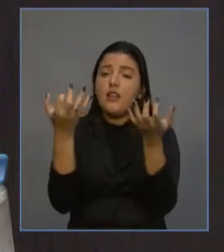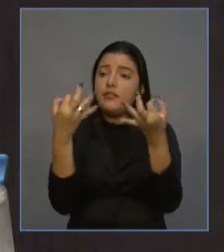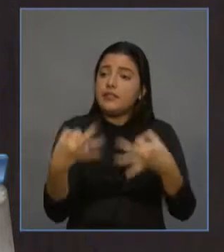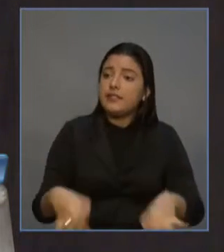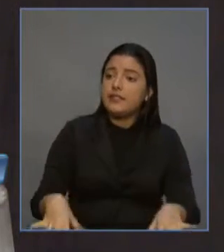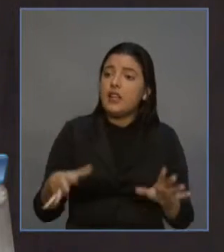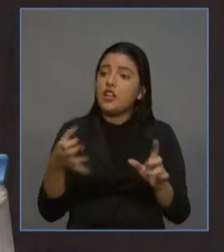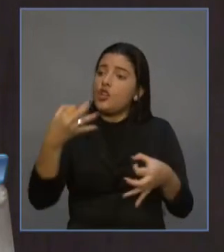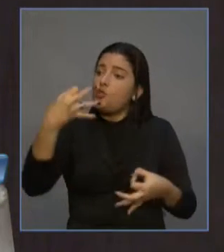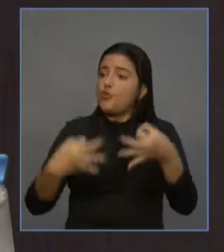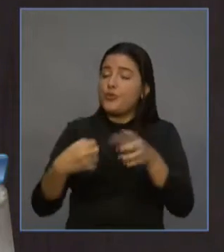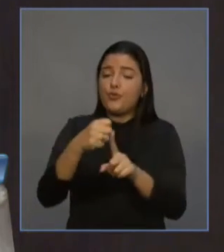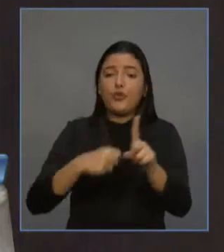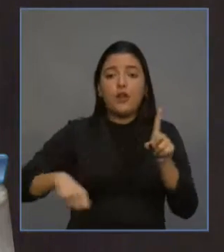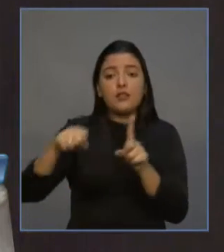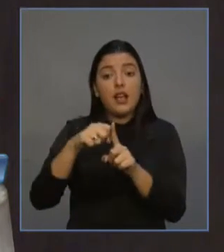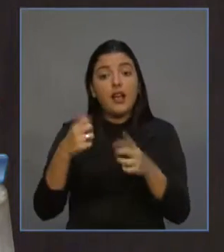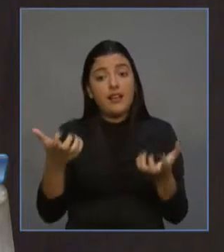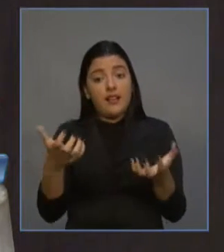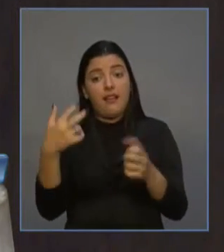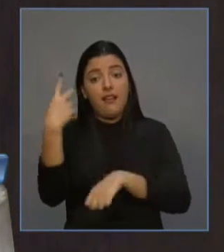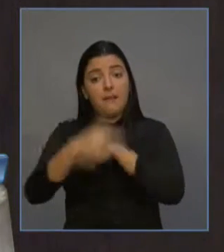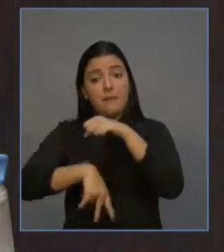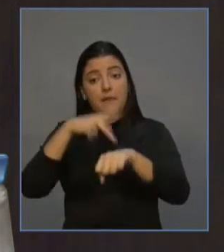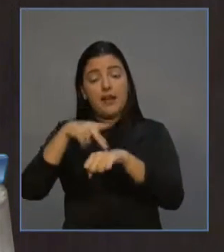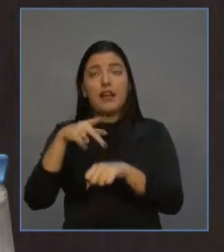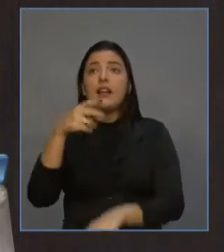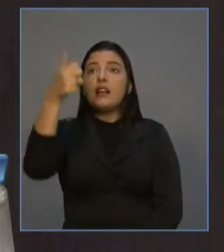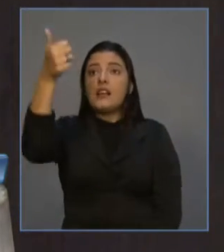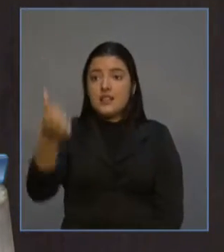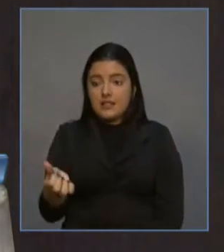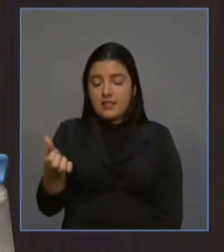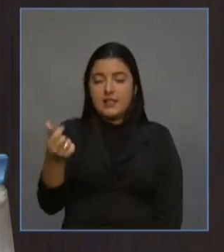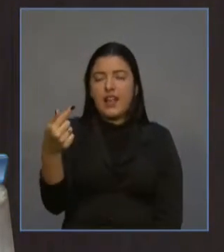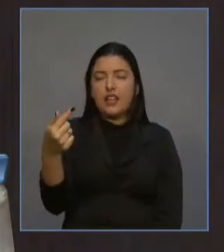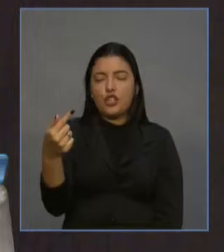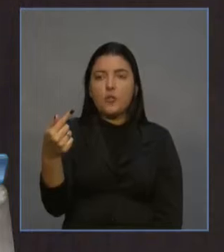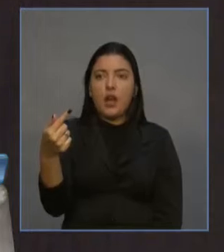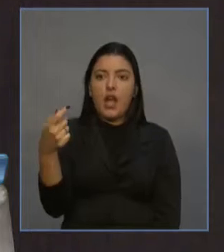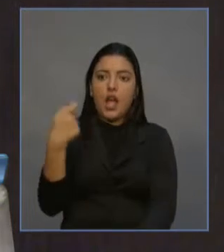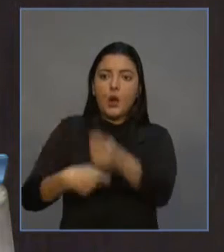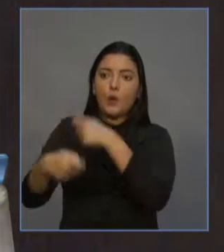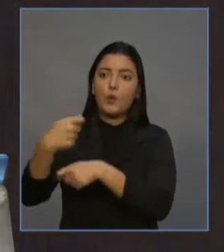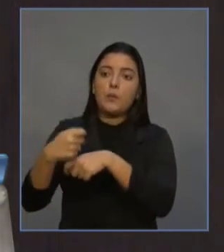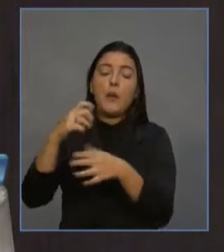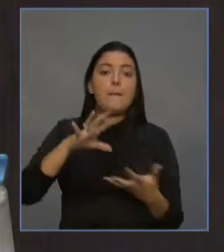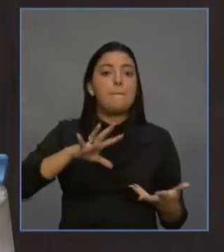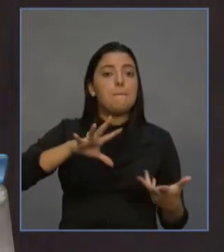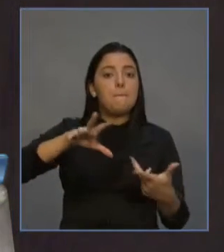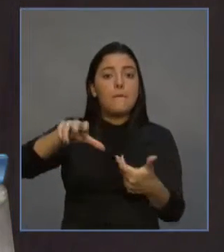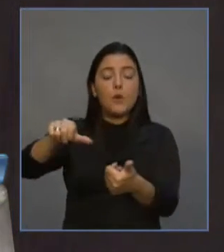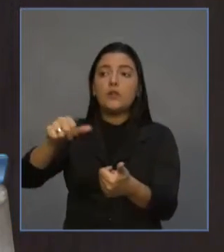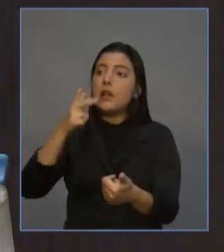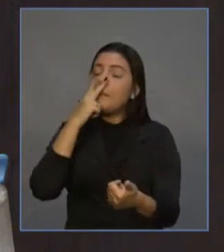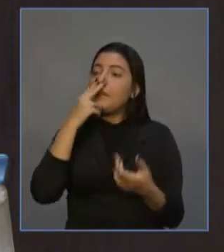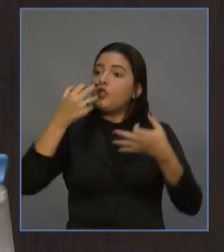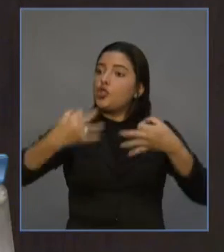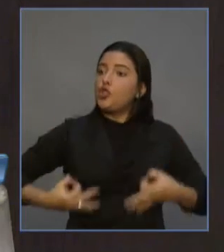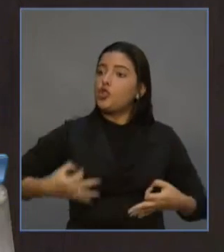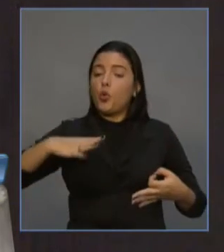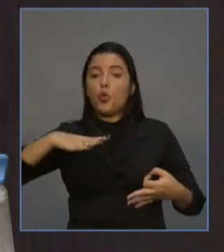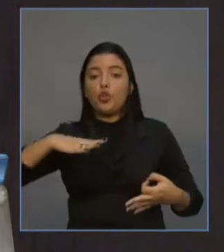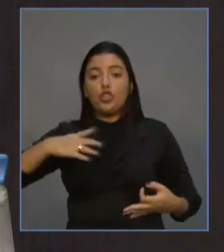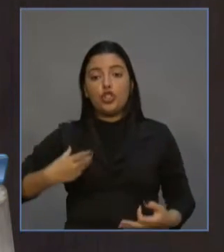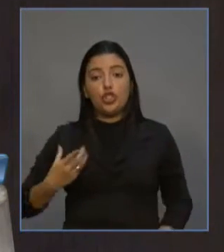justiça social, que queremos que esse país, que é a sexta, sétima economia do mundo, ele possa distribuir de forma justa a riqueza